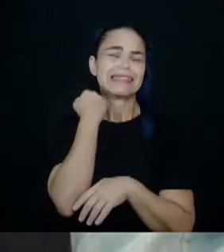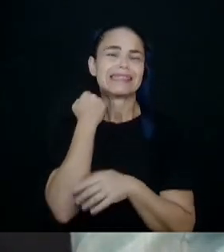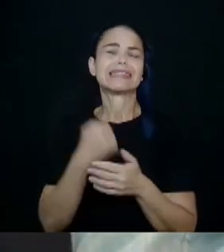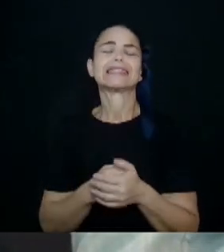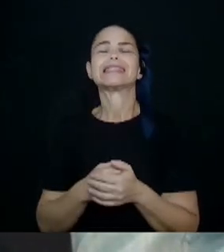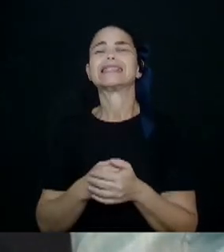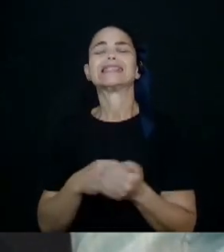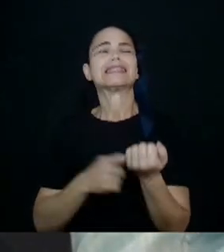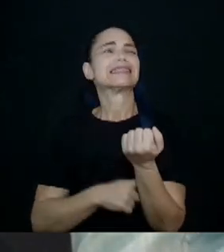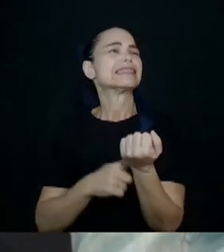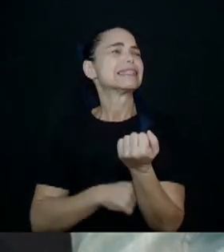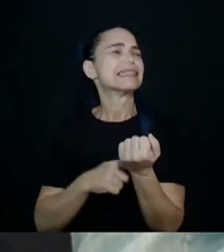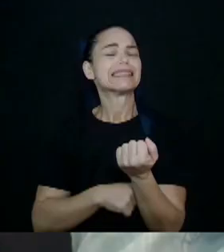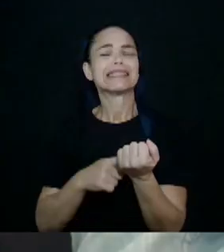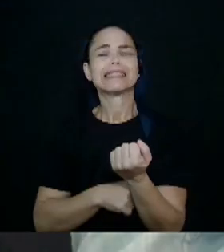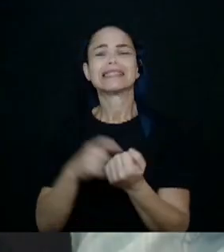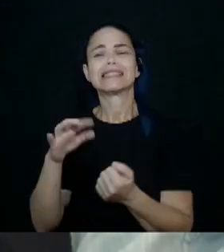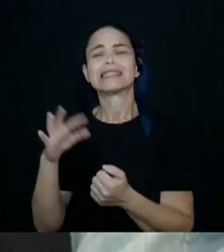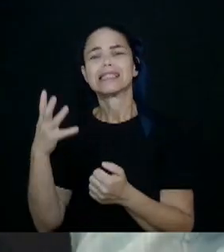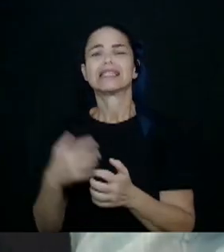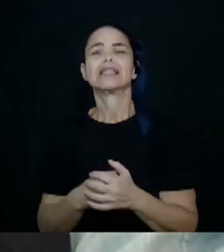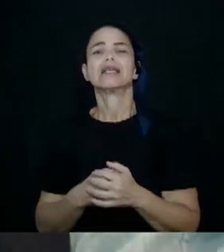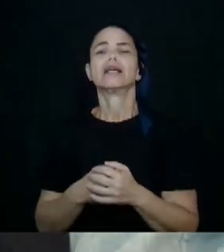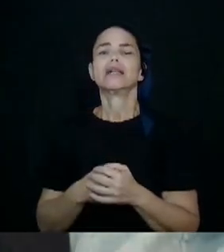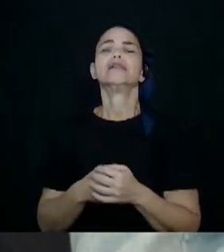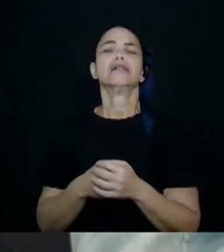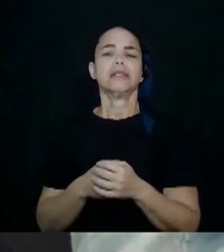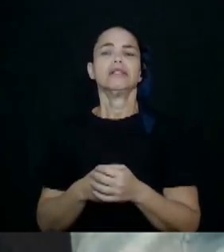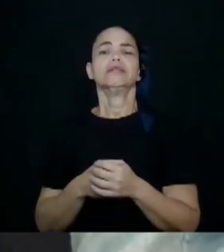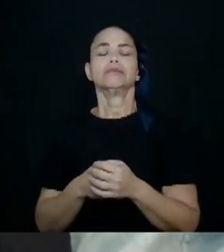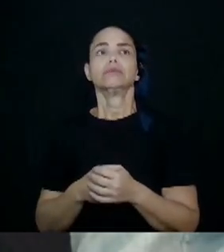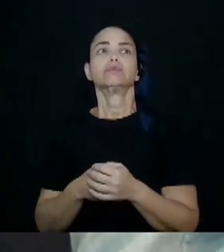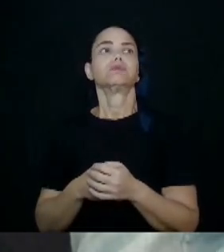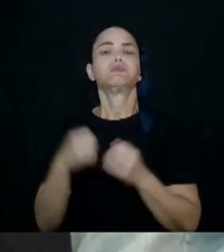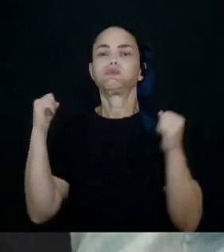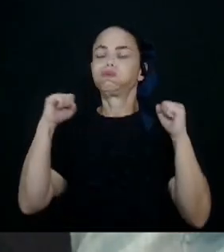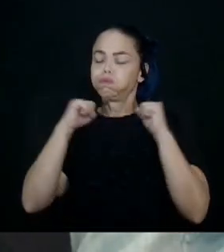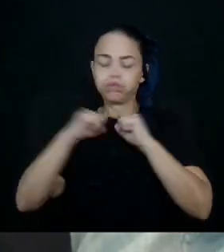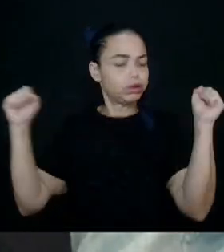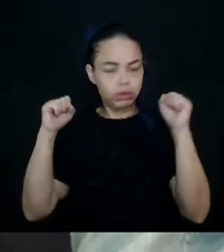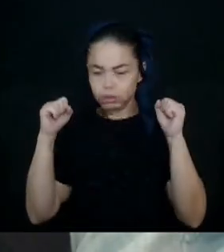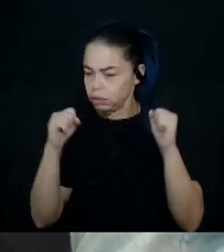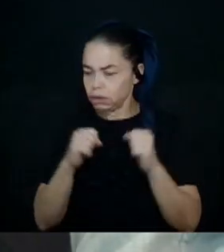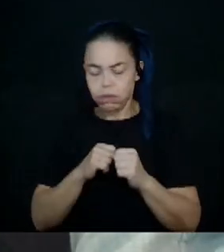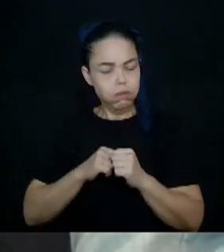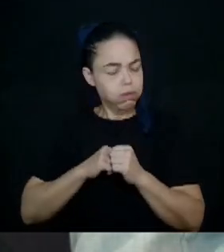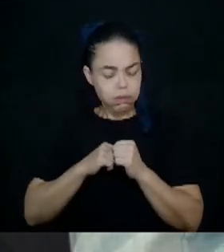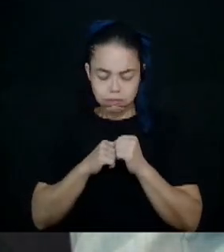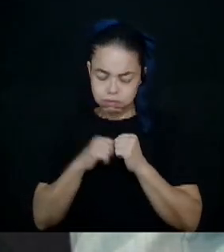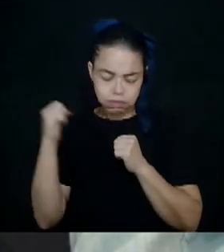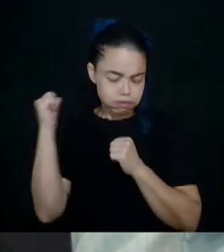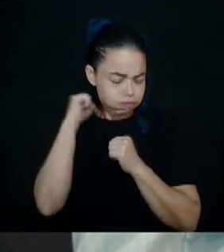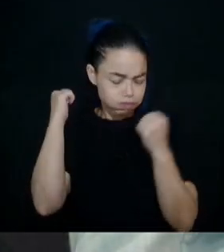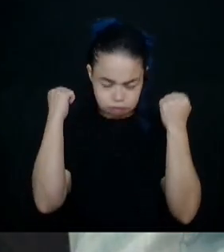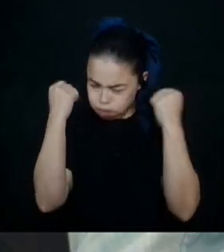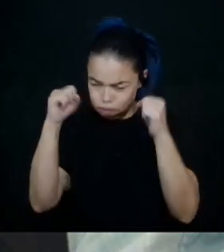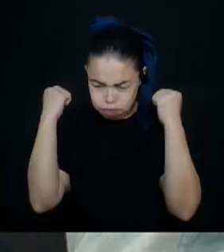acaba acontecendo de só explodir. Então, o estresse ele começa bem